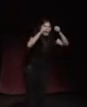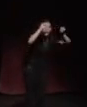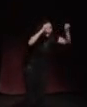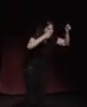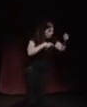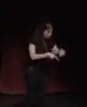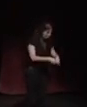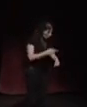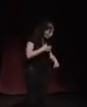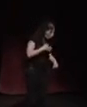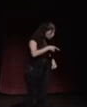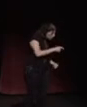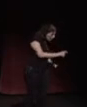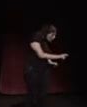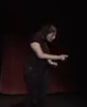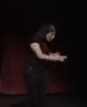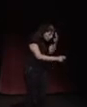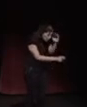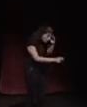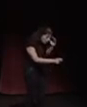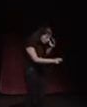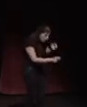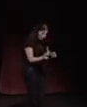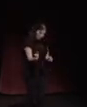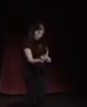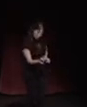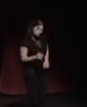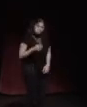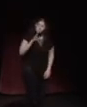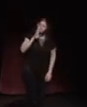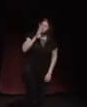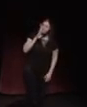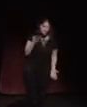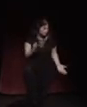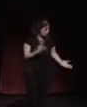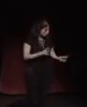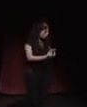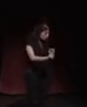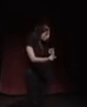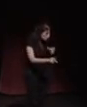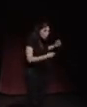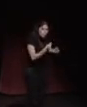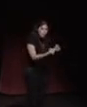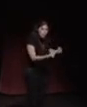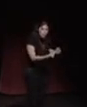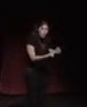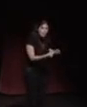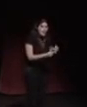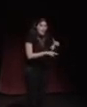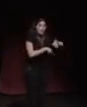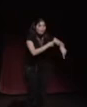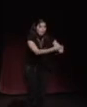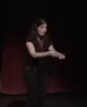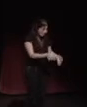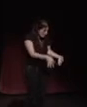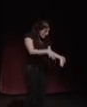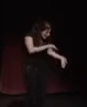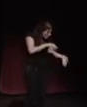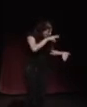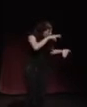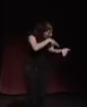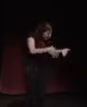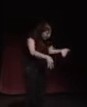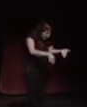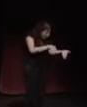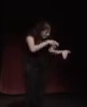gosta mais disso que do outro? Ele consegue entender. Um pouco mais adiante, quando as crianças começam a reclamar uma página, porque ali